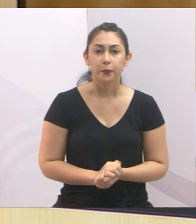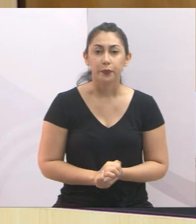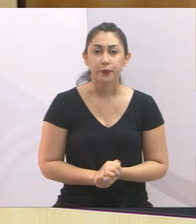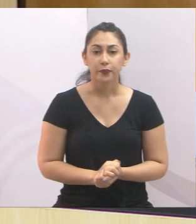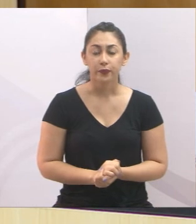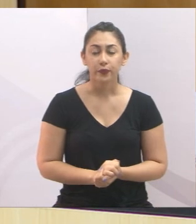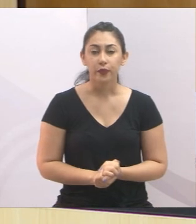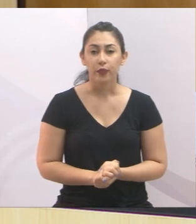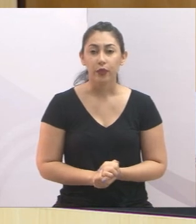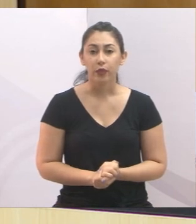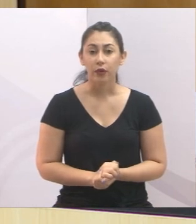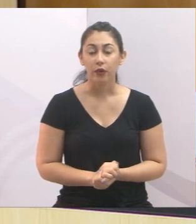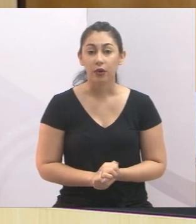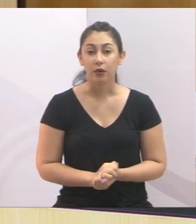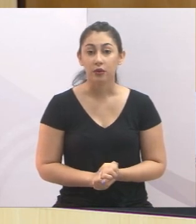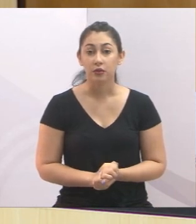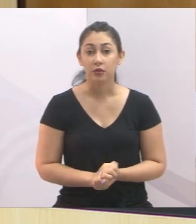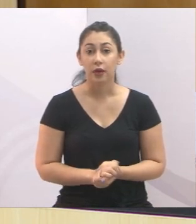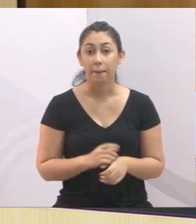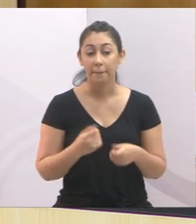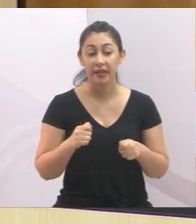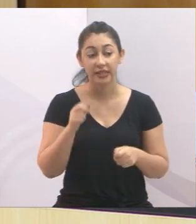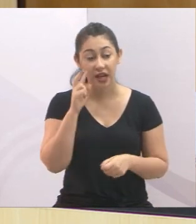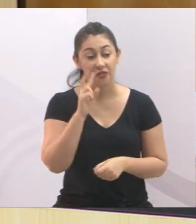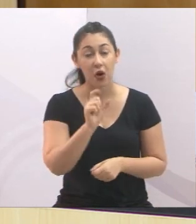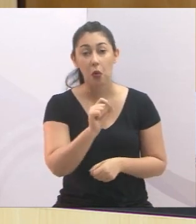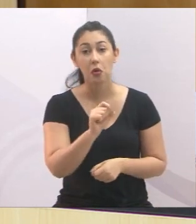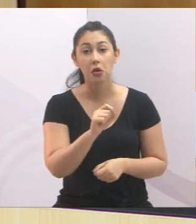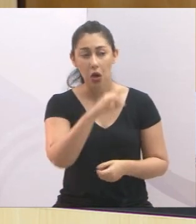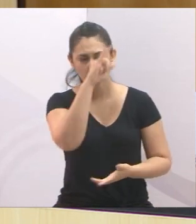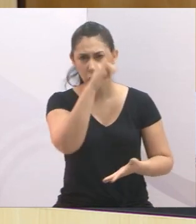Municipal. De se informar que os contratos